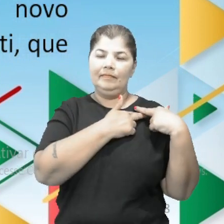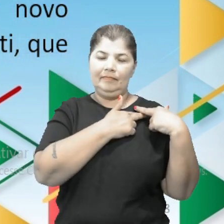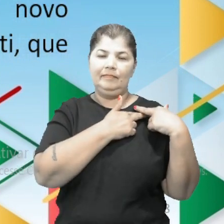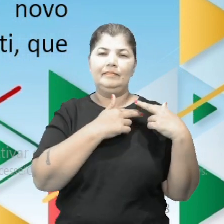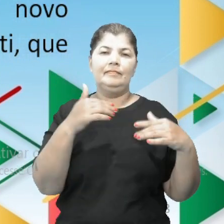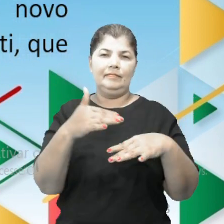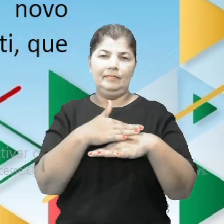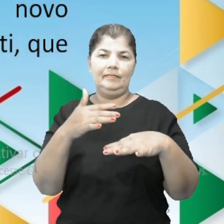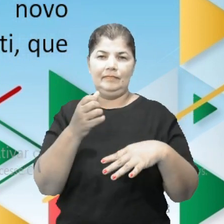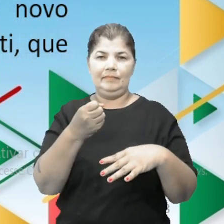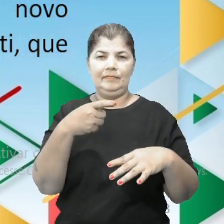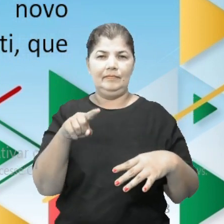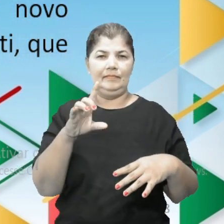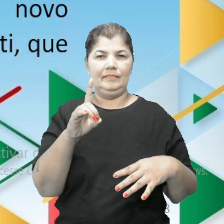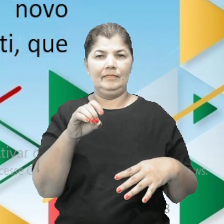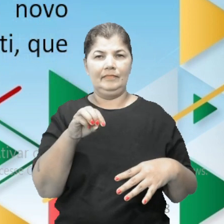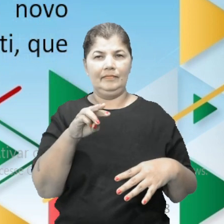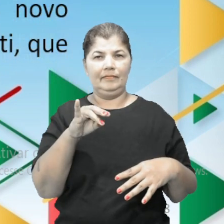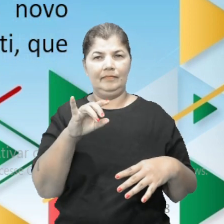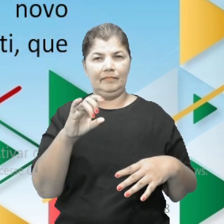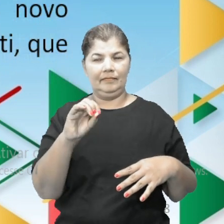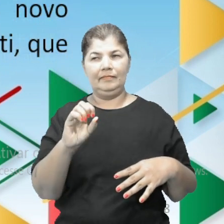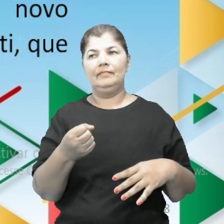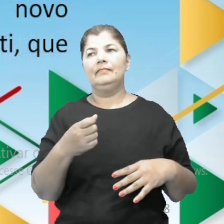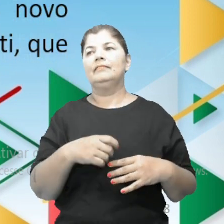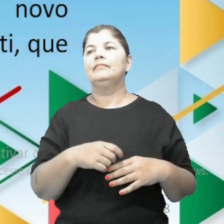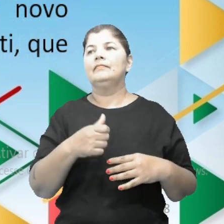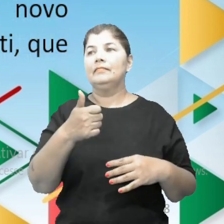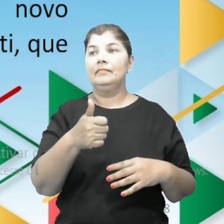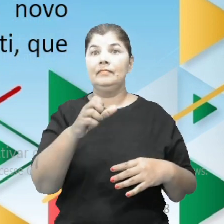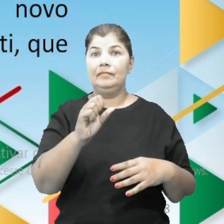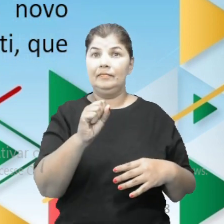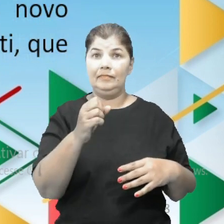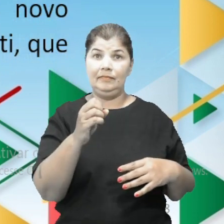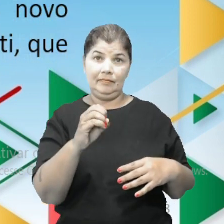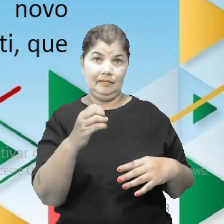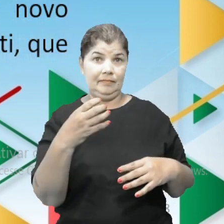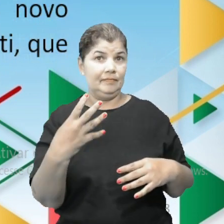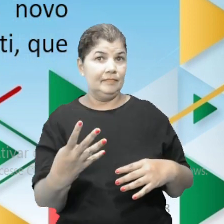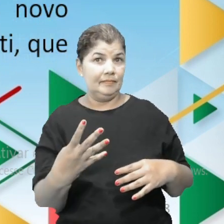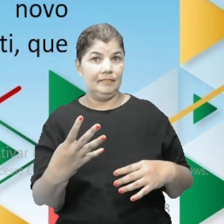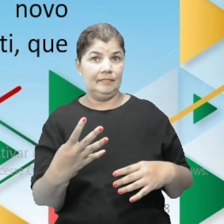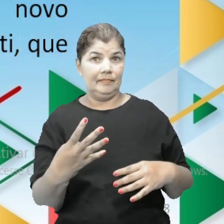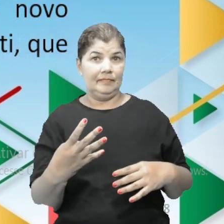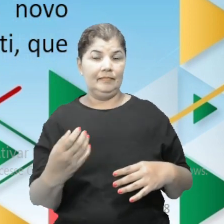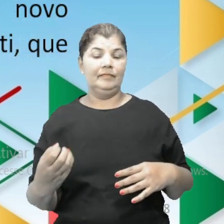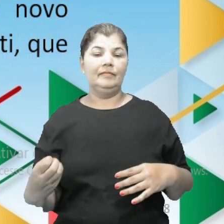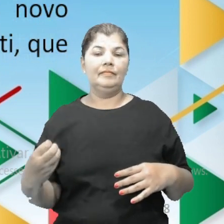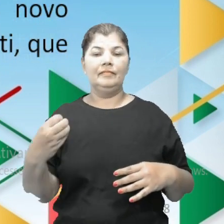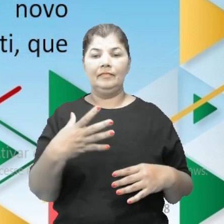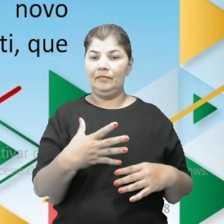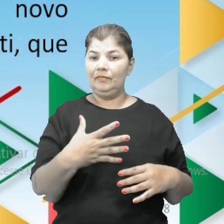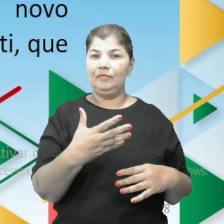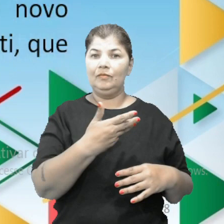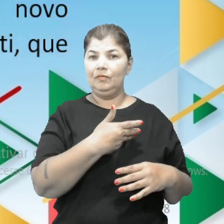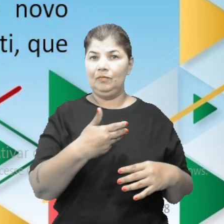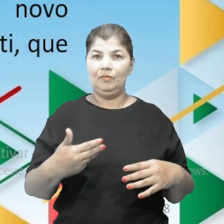1804. O novo governo aportou pelo nome indígena da